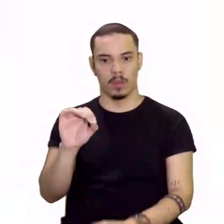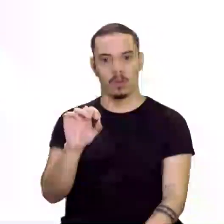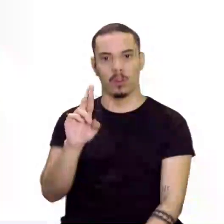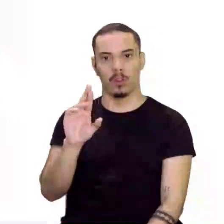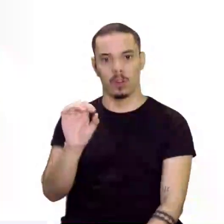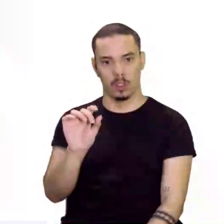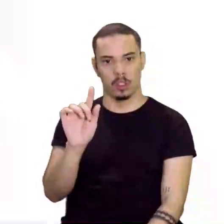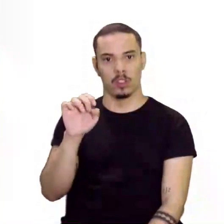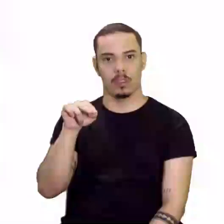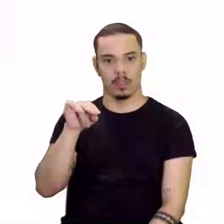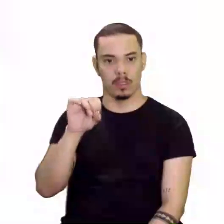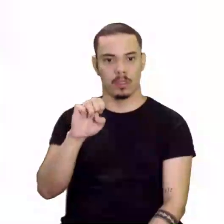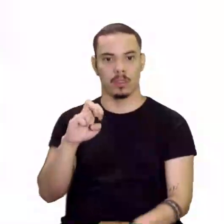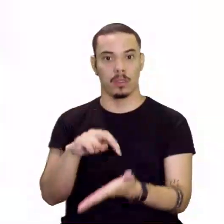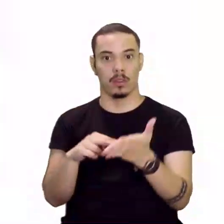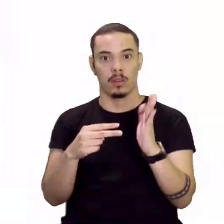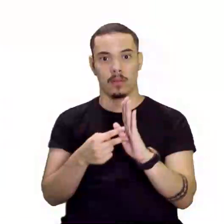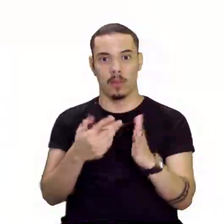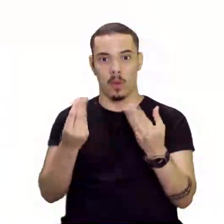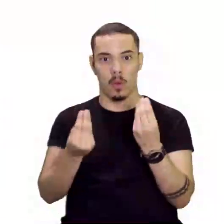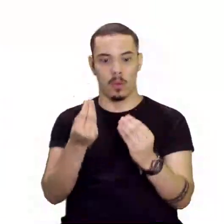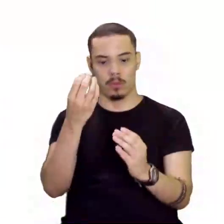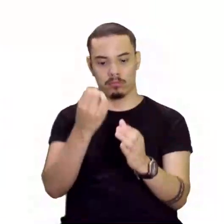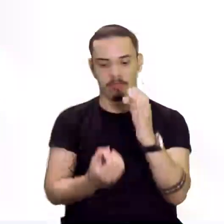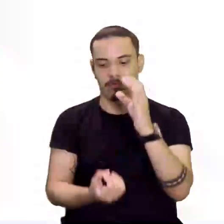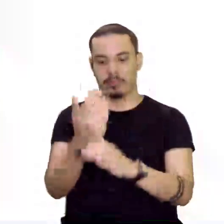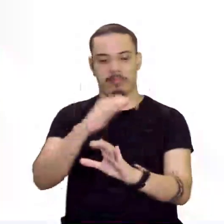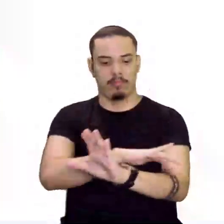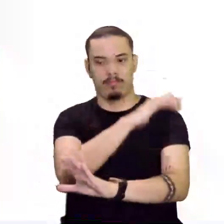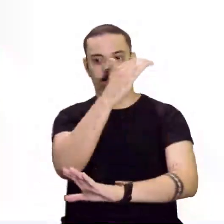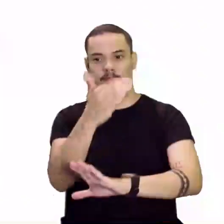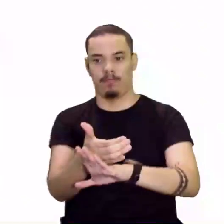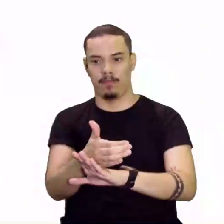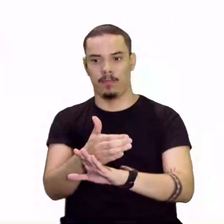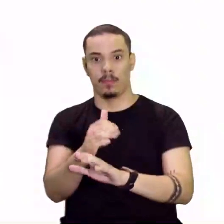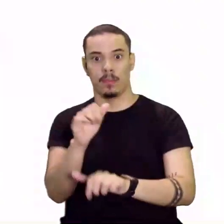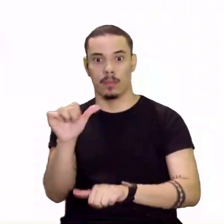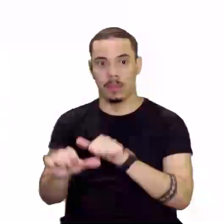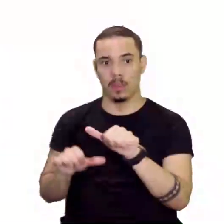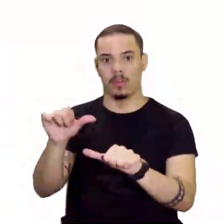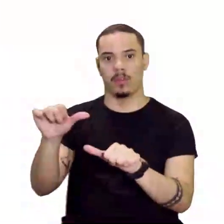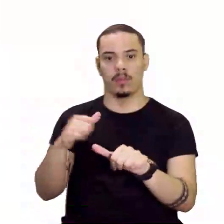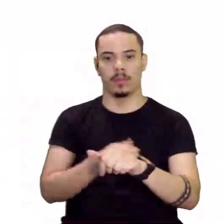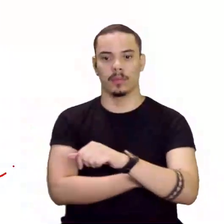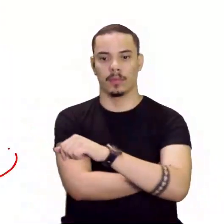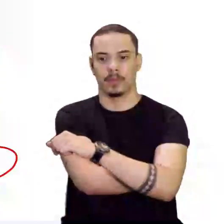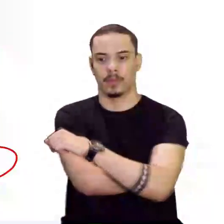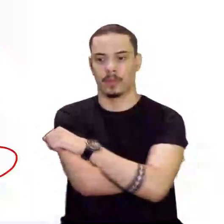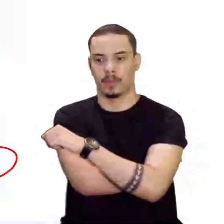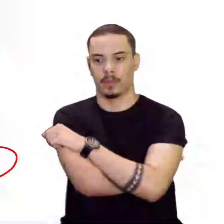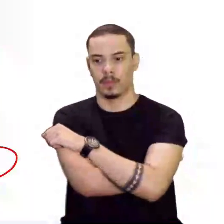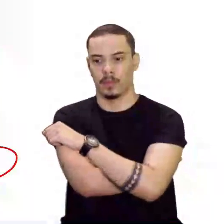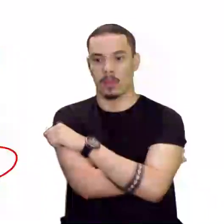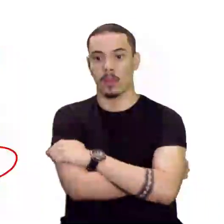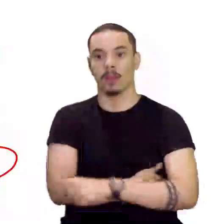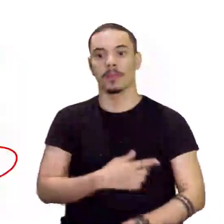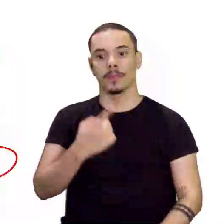Orogênese, nascimento de uma montanha, ela agora foi transformada. Observe aqui, ó,